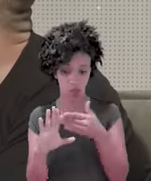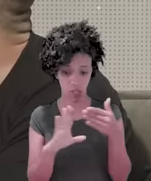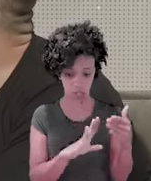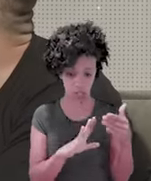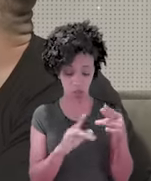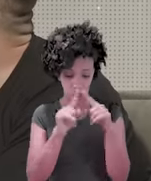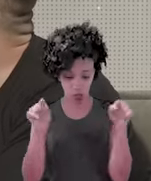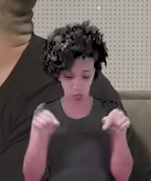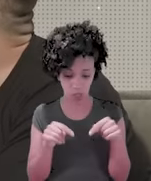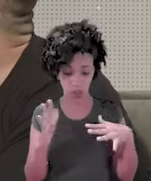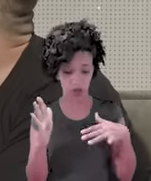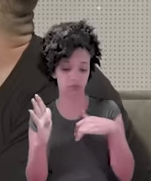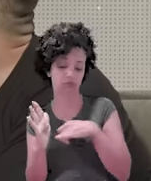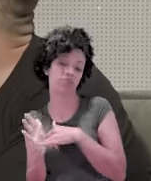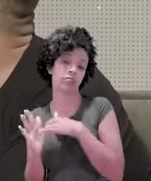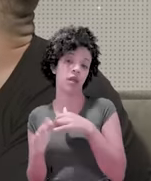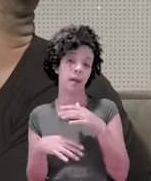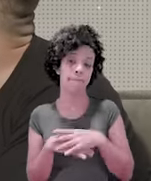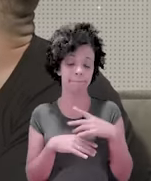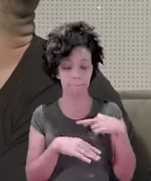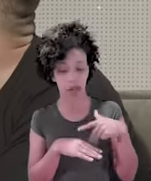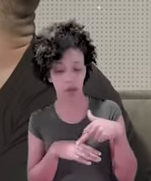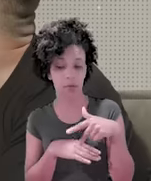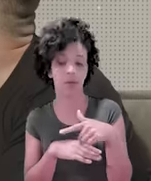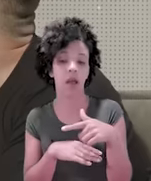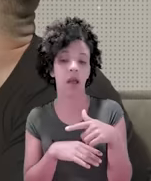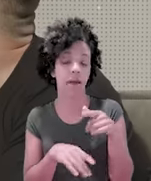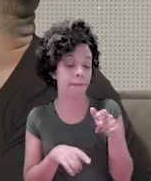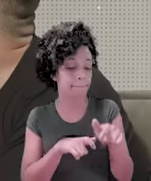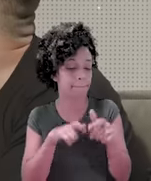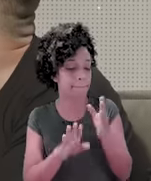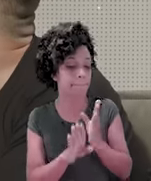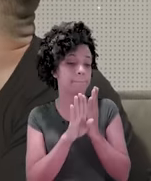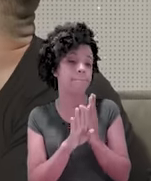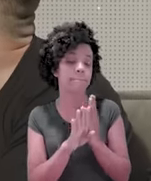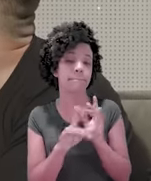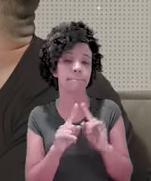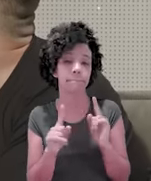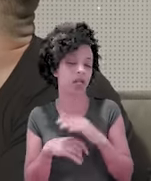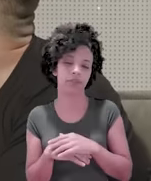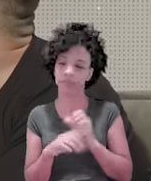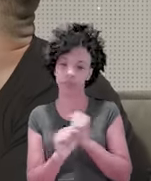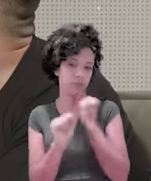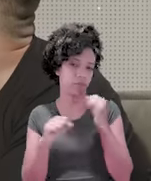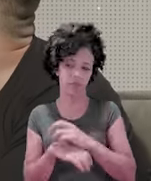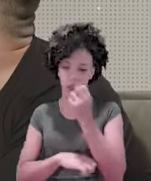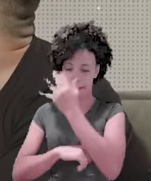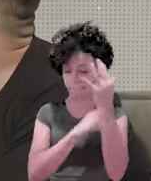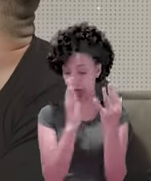acidente na caminhada aqui ela quer agora estamos fazendo alguma coisa tipo acho que a gente se